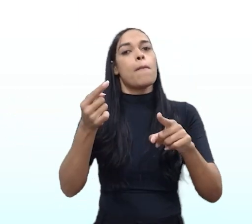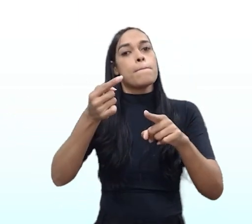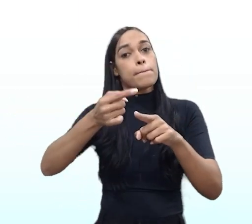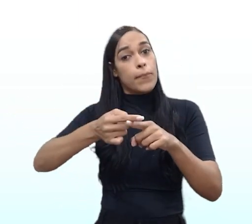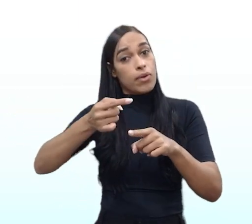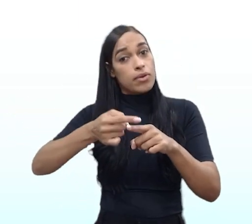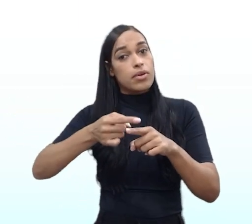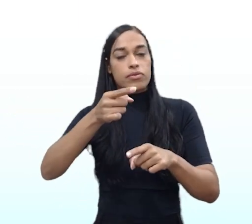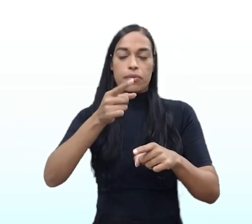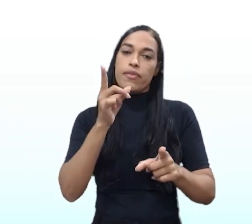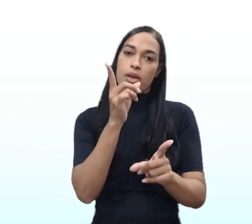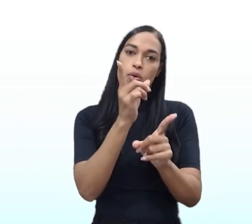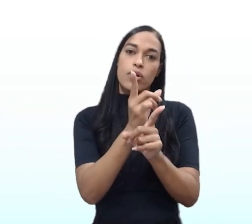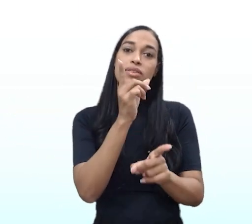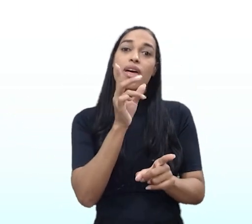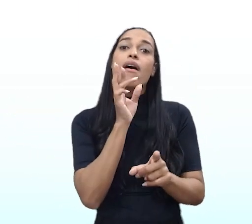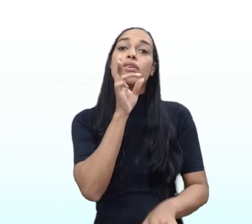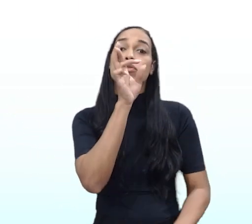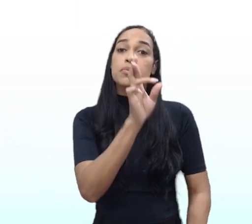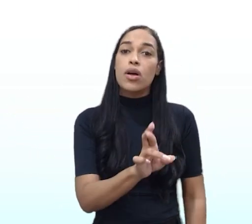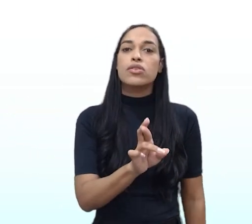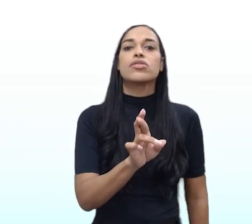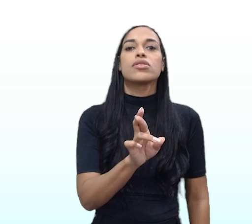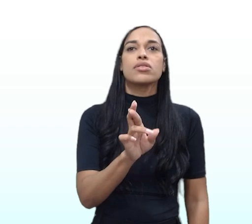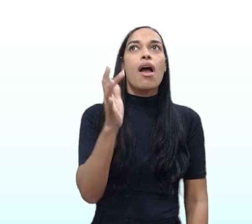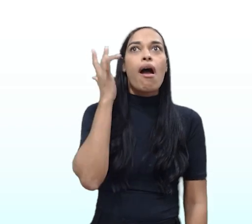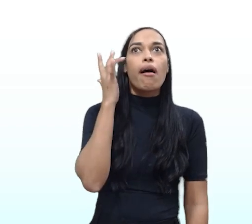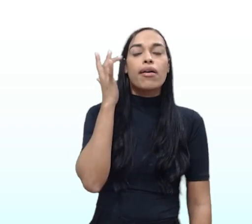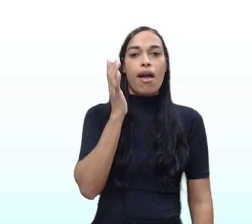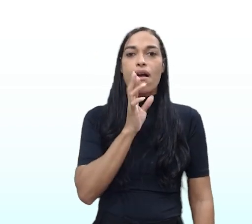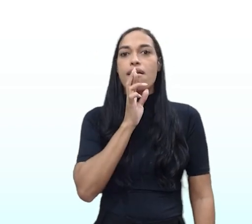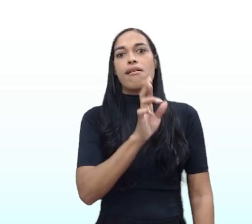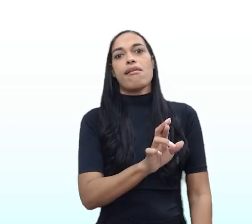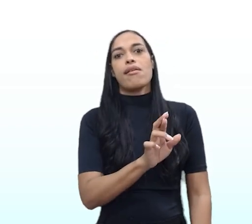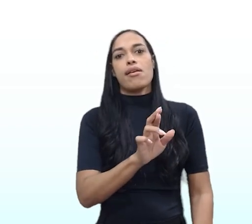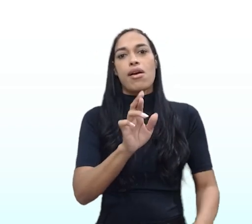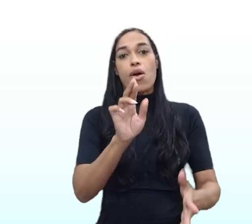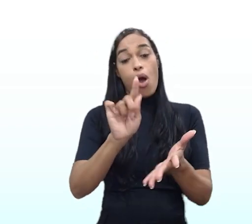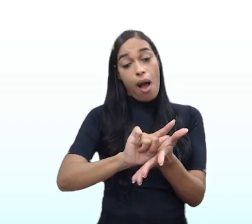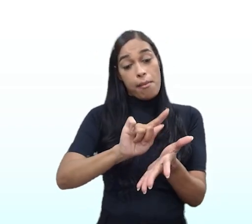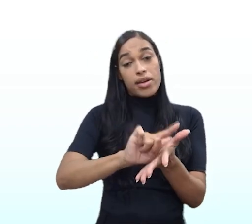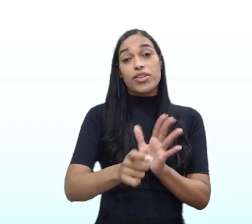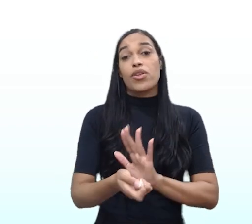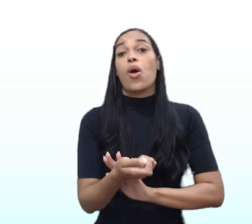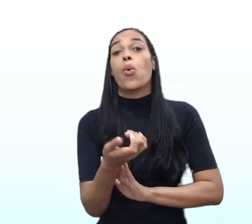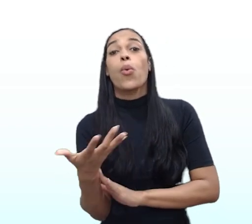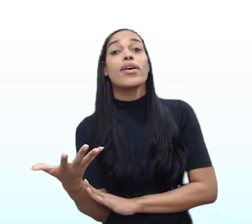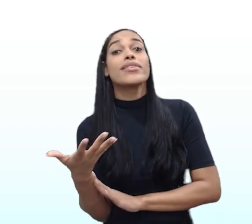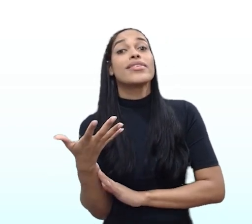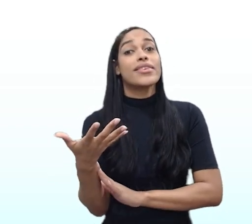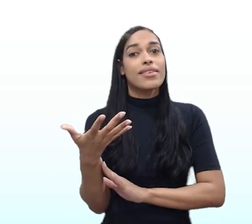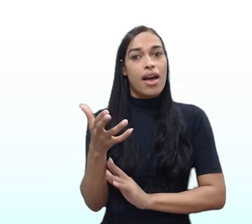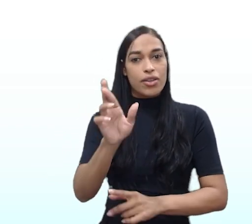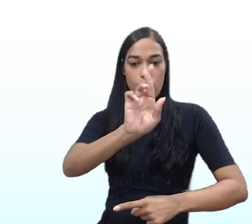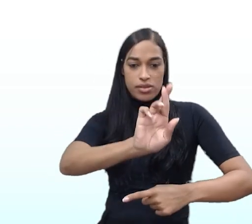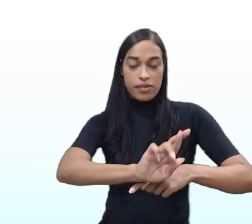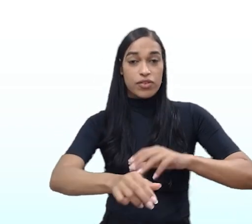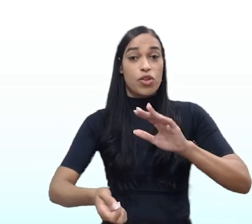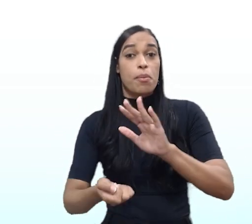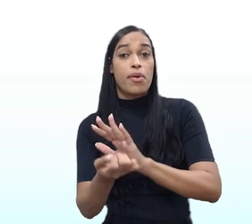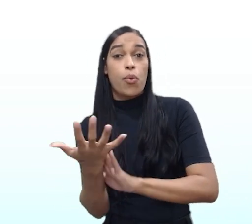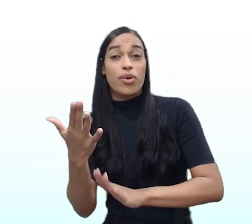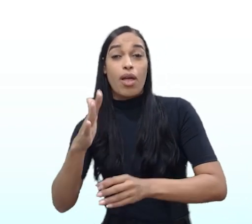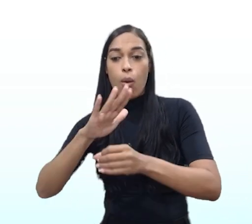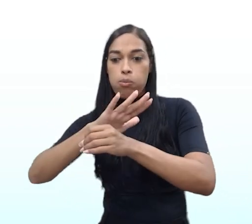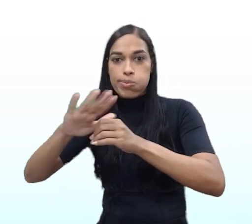você pode encontrar a resposta e achar que é o gabarito. Não é, o gabarito é a quantidade do reservatório para a quantidade